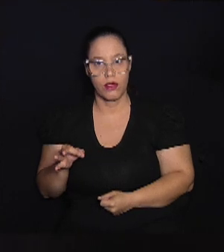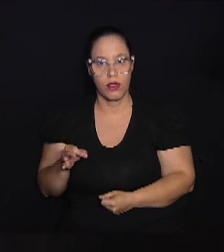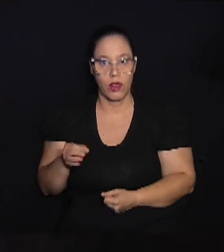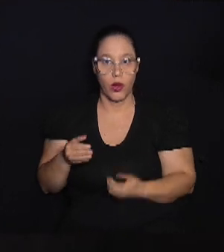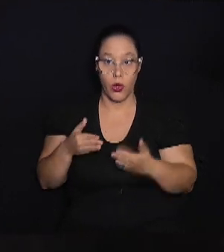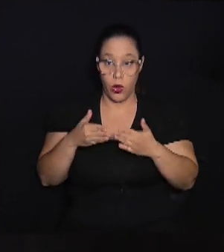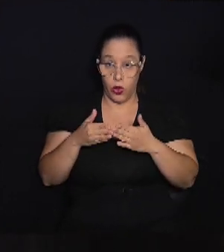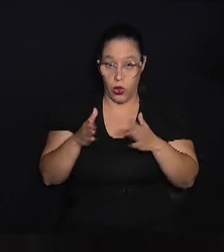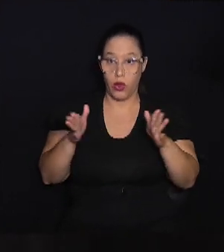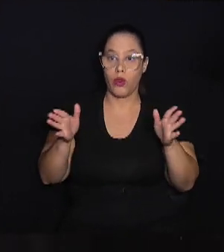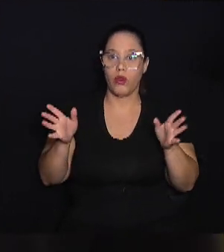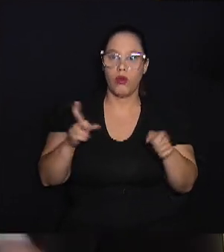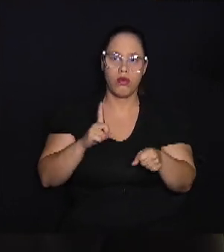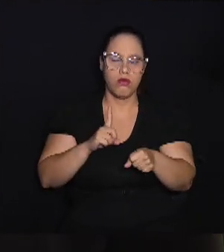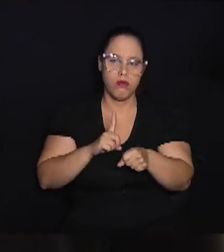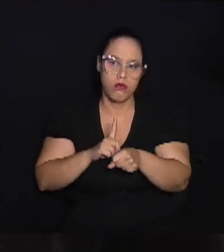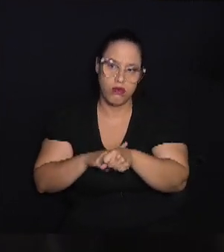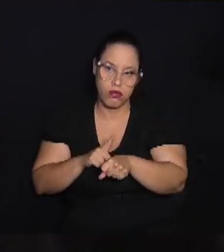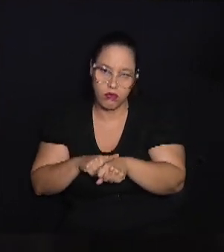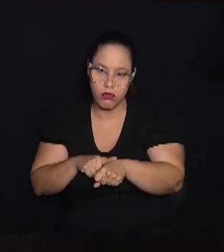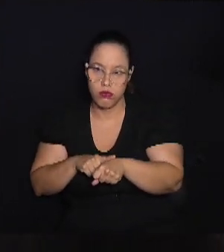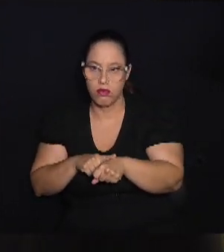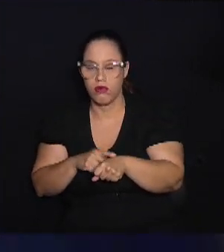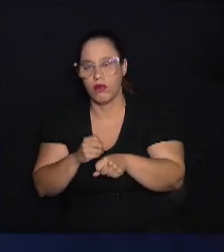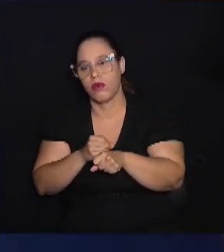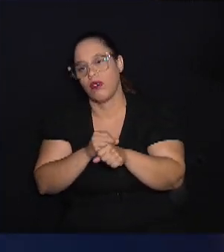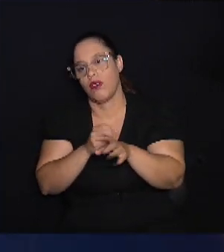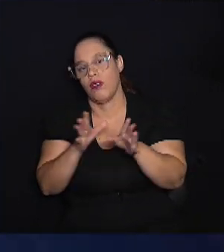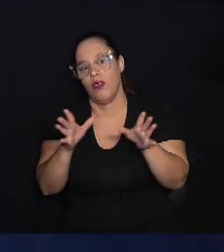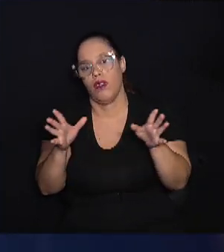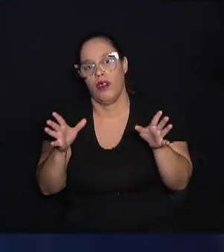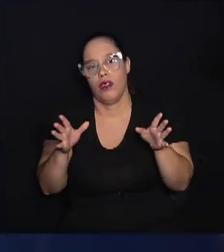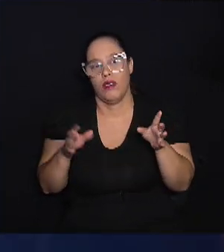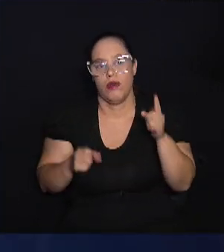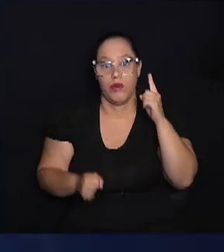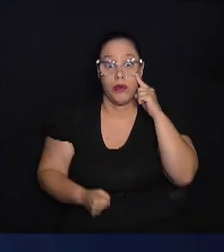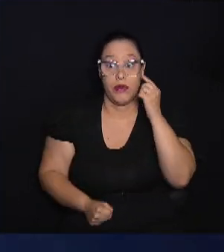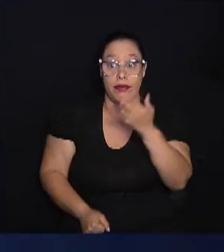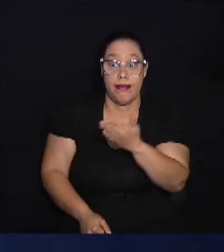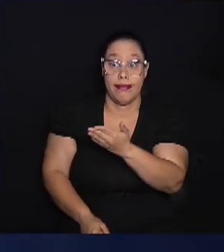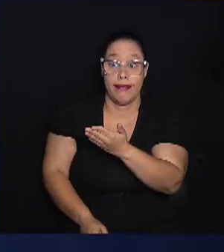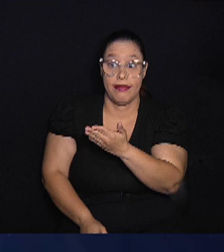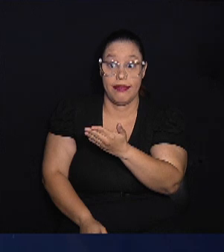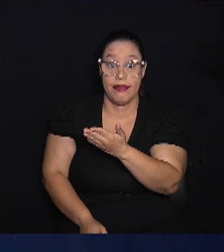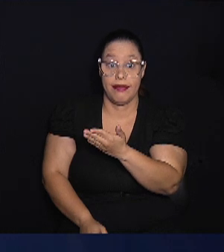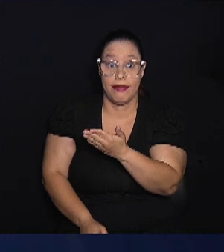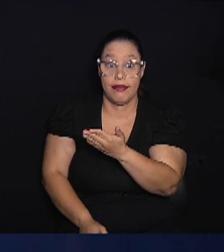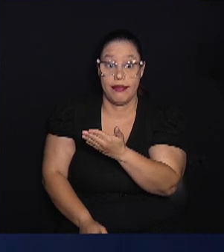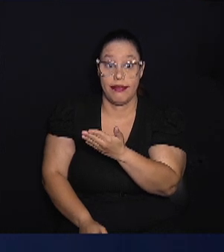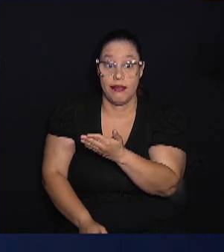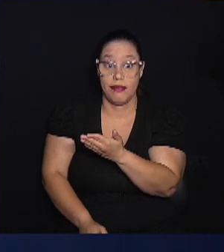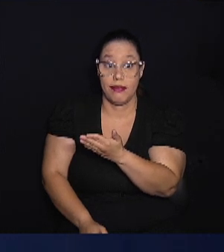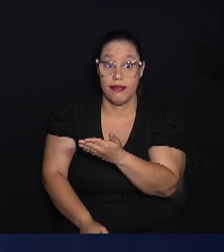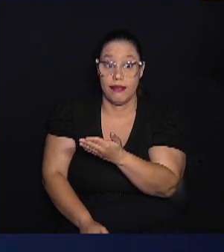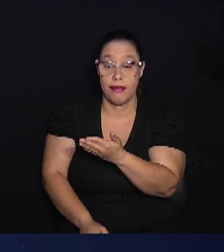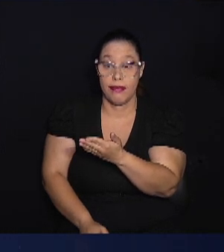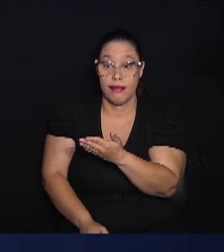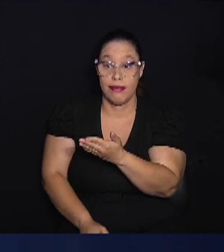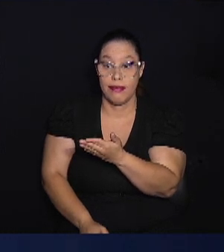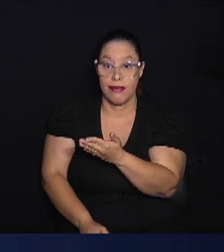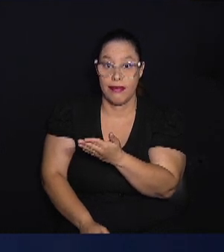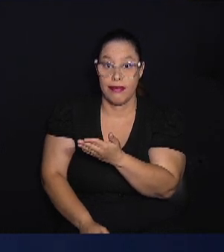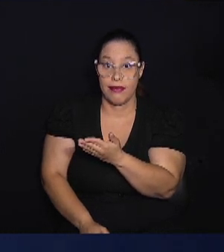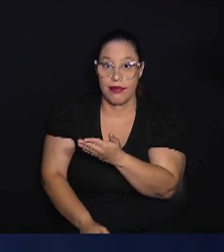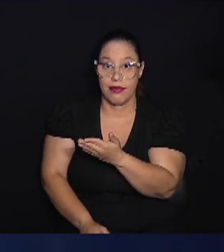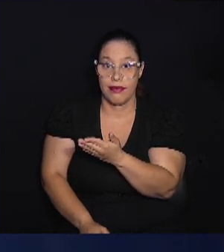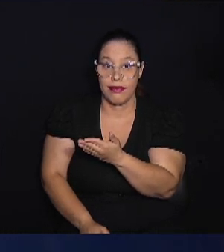expostos os horários, que todas essas equipes vão estar aqui presentes. O nosso horário de atendimento é das 8 às